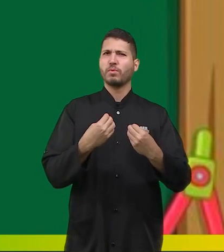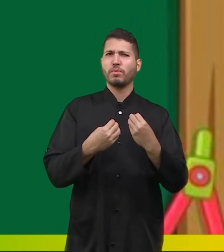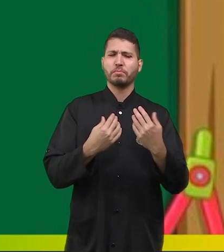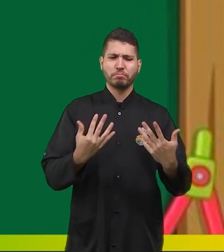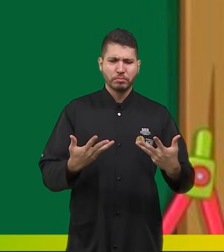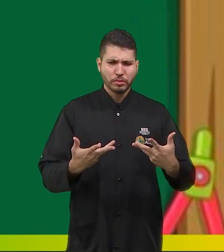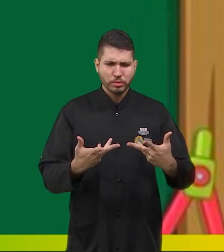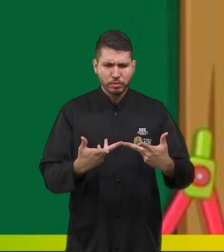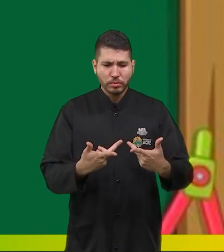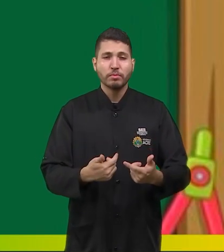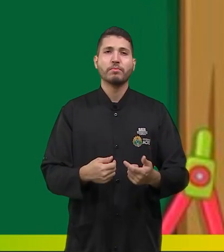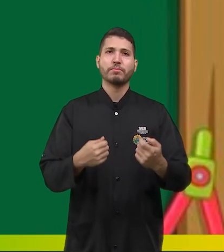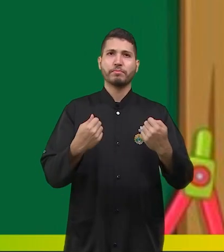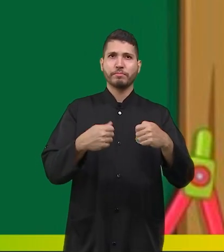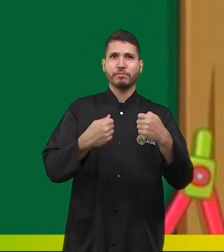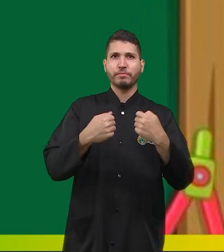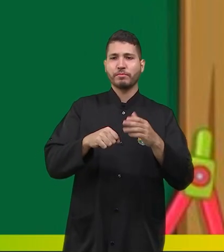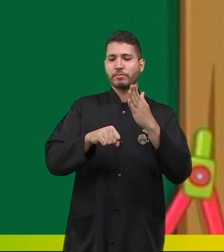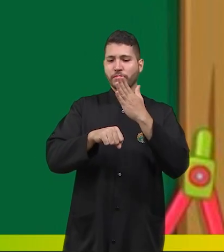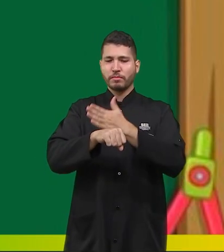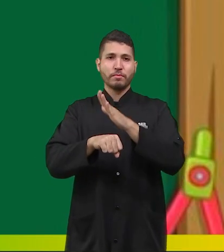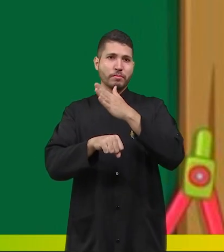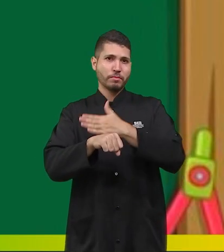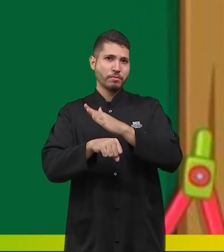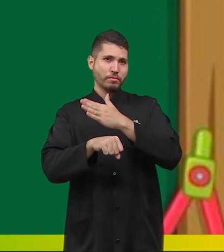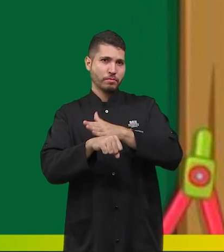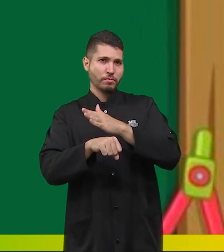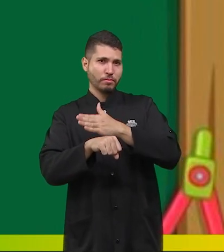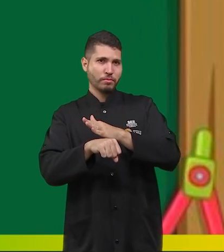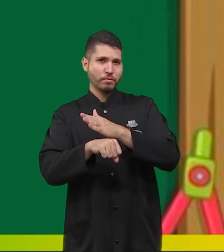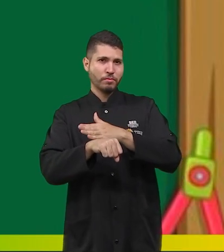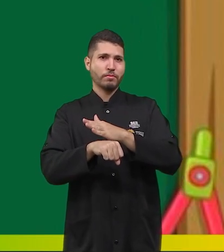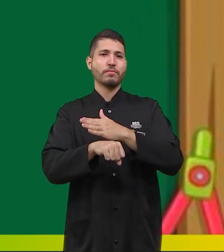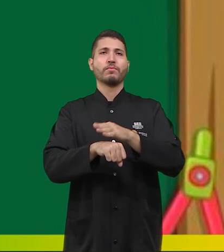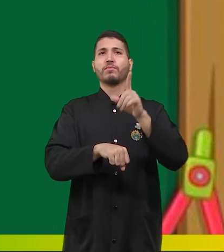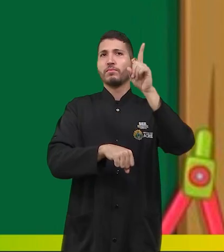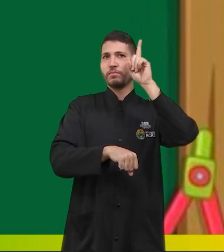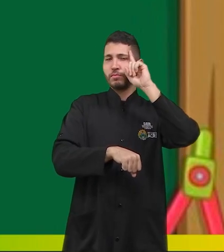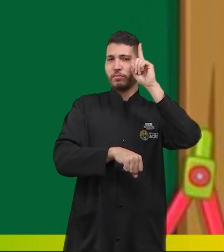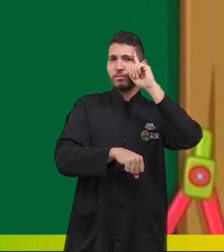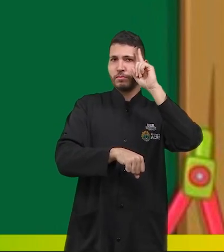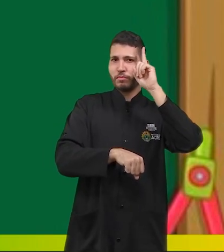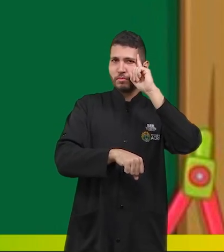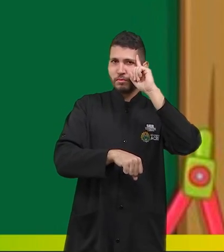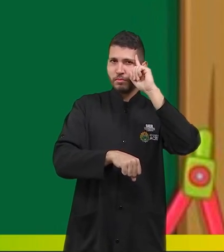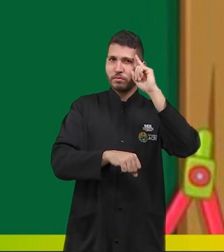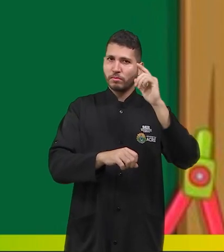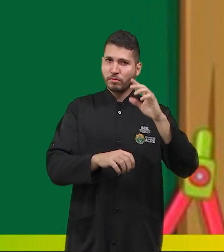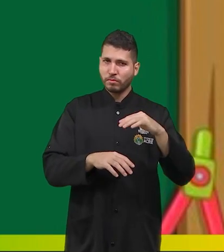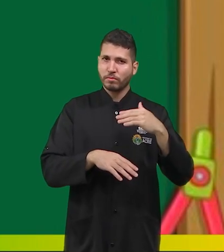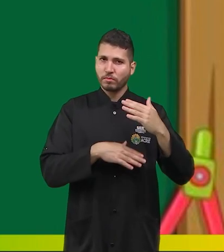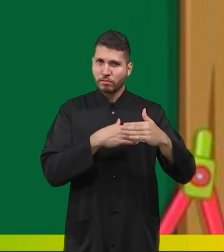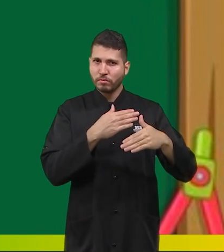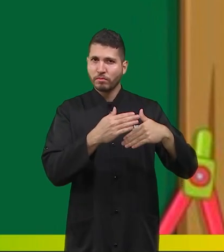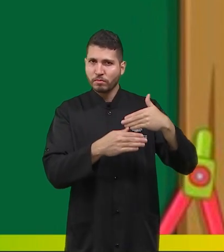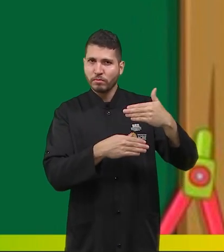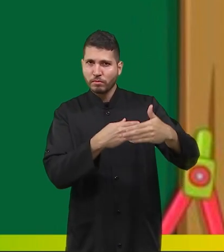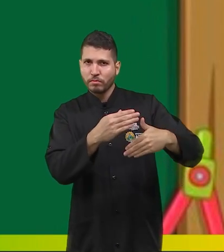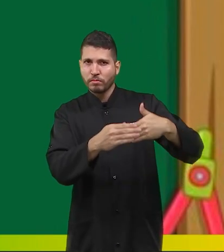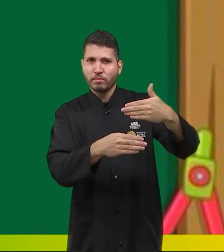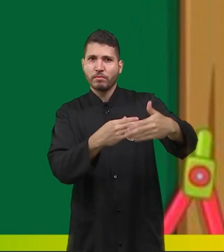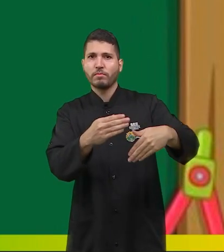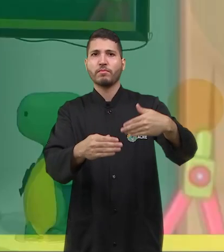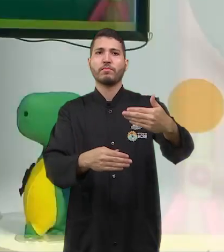aqui, que vocês vão entender de fato o que quer dizer. Aprimorados e consciente de atividades físicas.